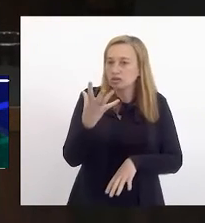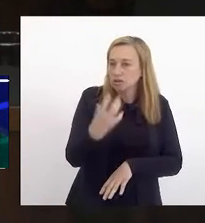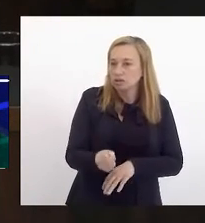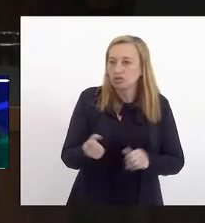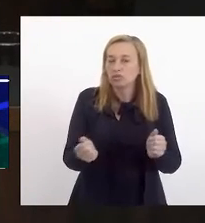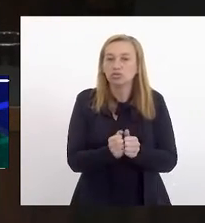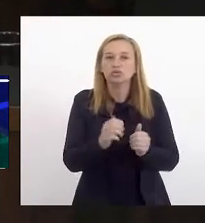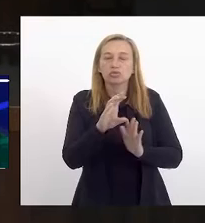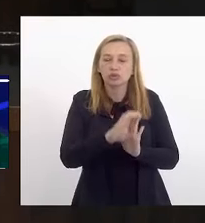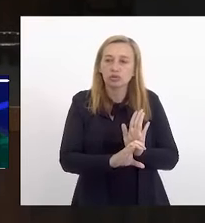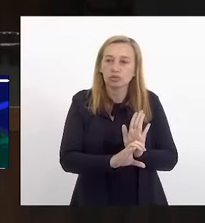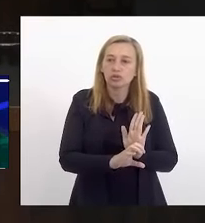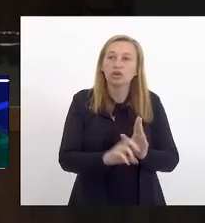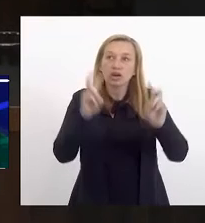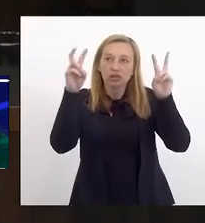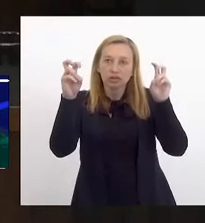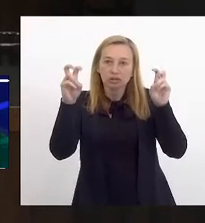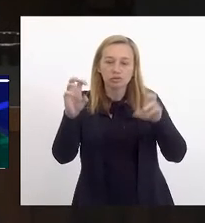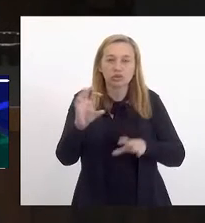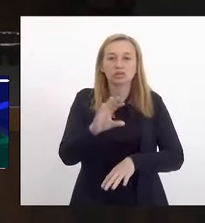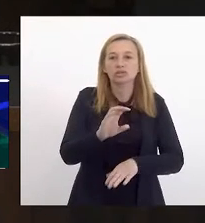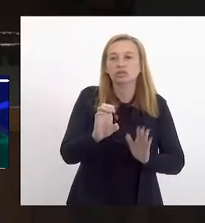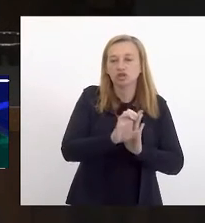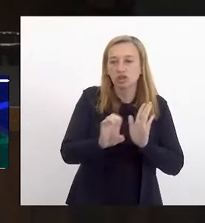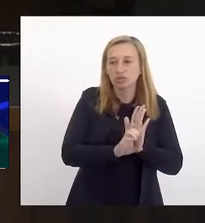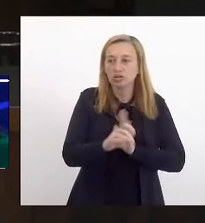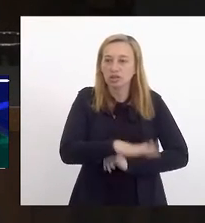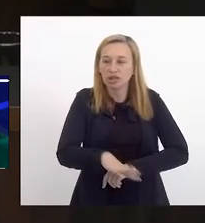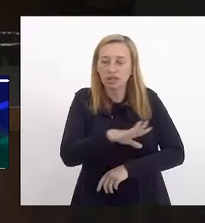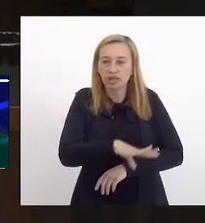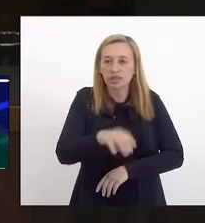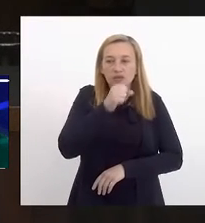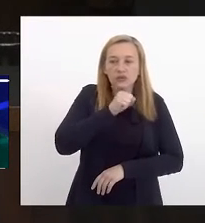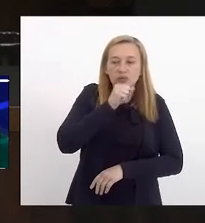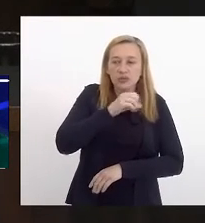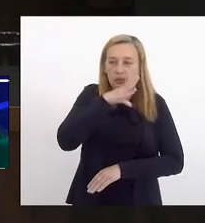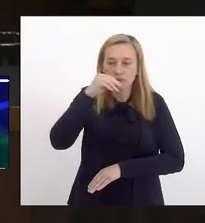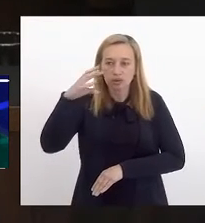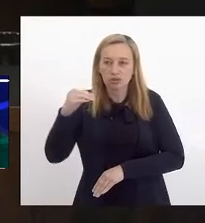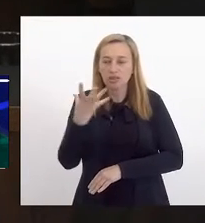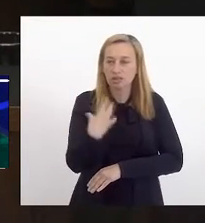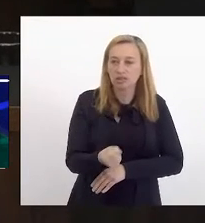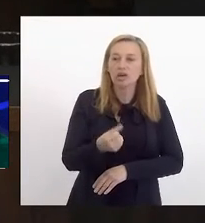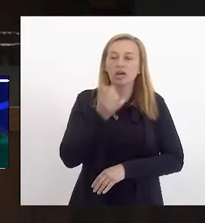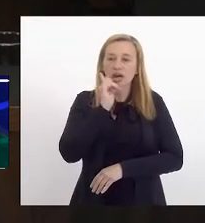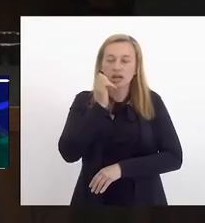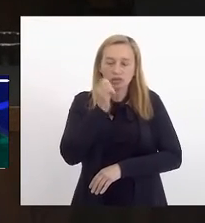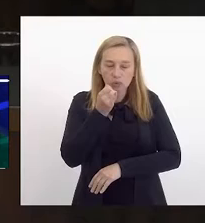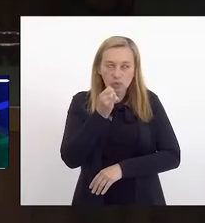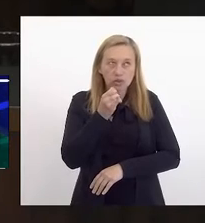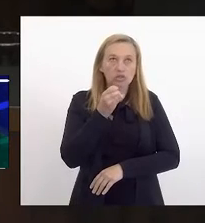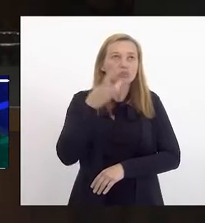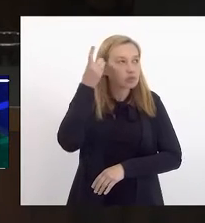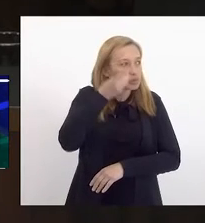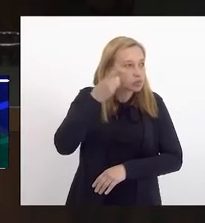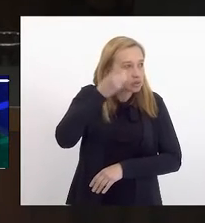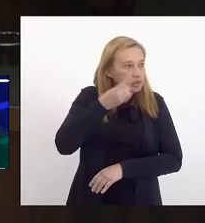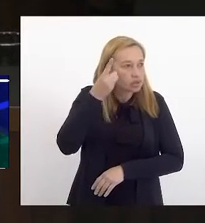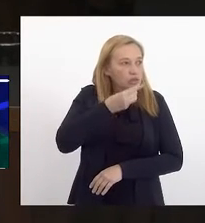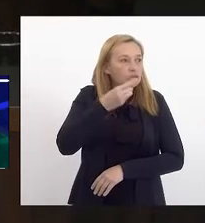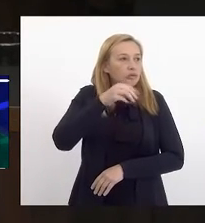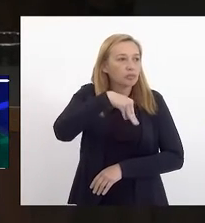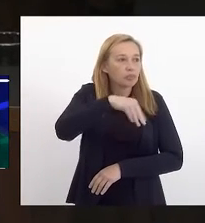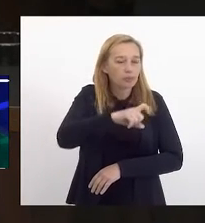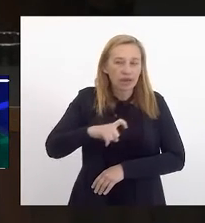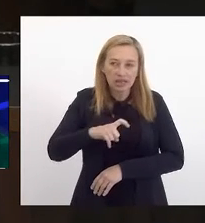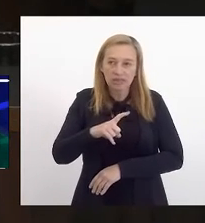com emendas, de Assuntos da Criança, do Adolescente e do Idoso, favorável. Relatores, deputados Max